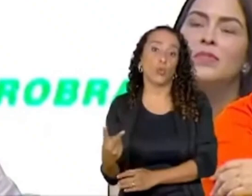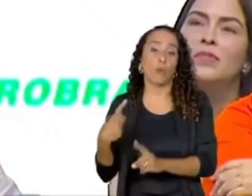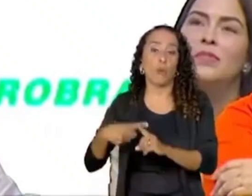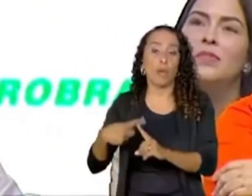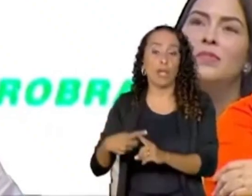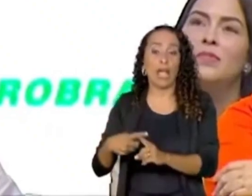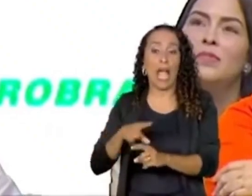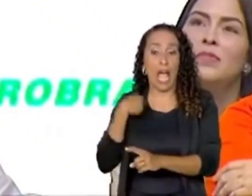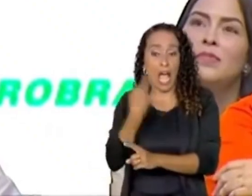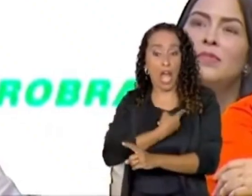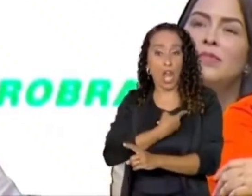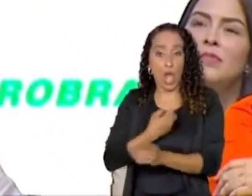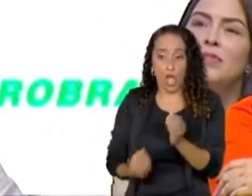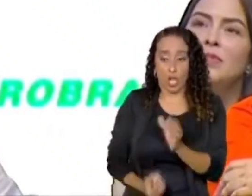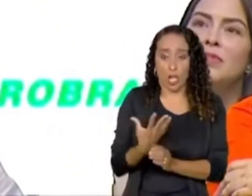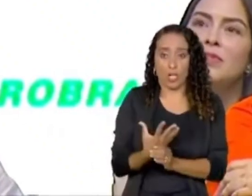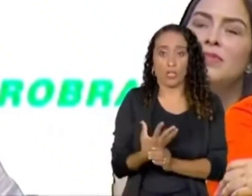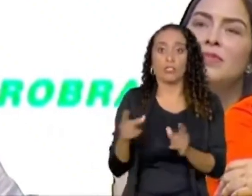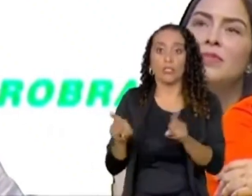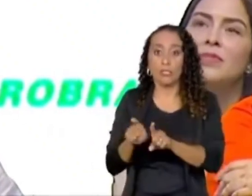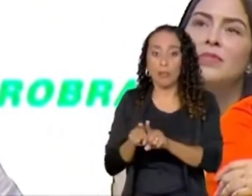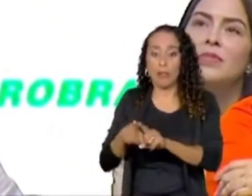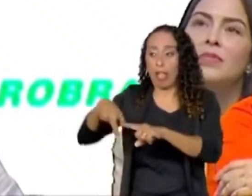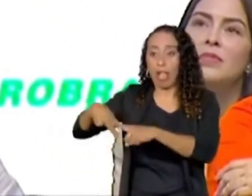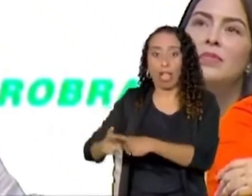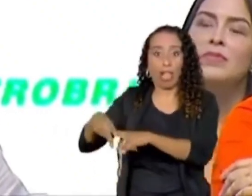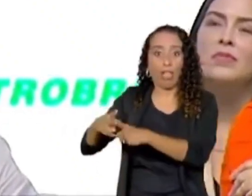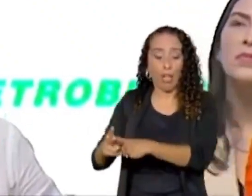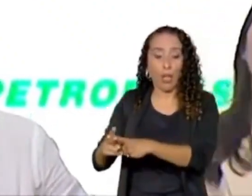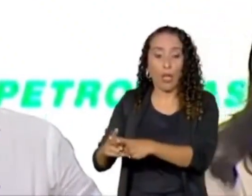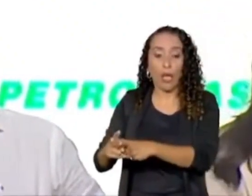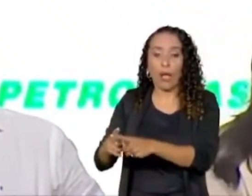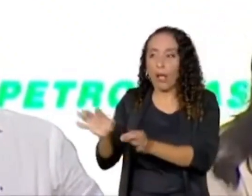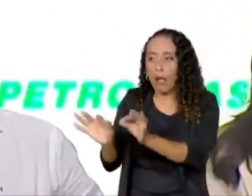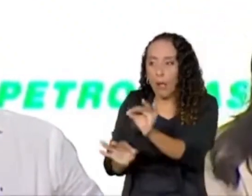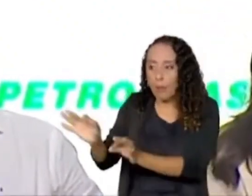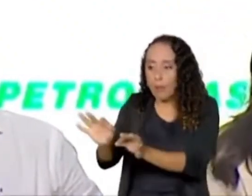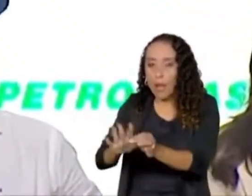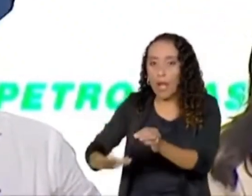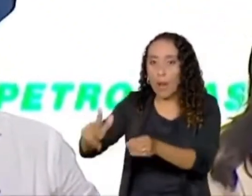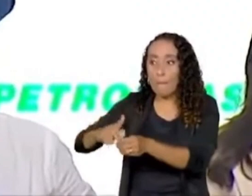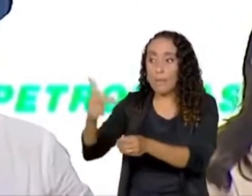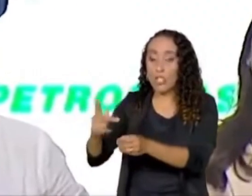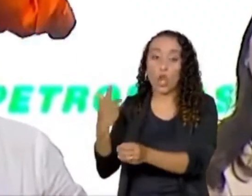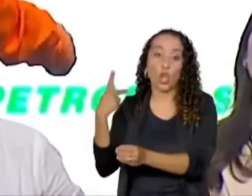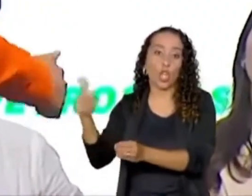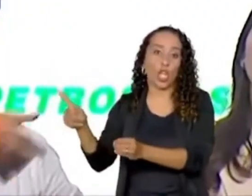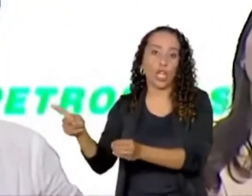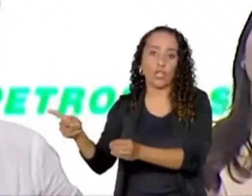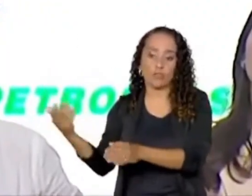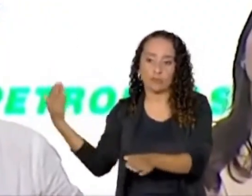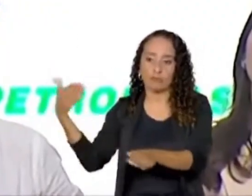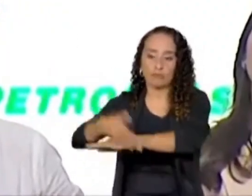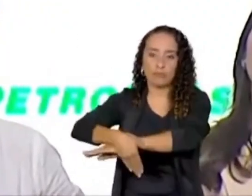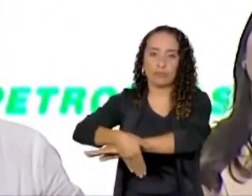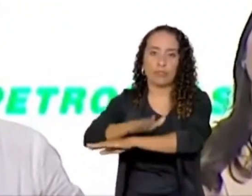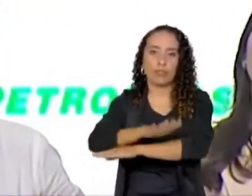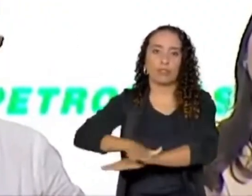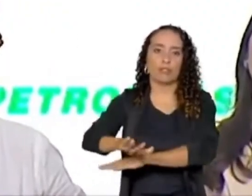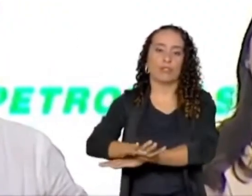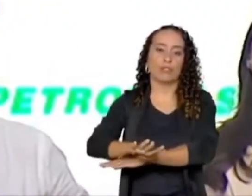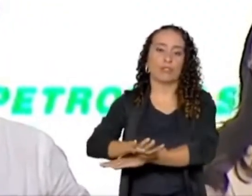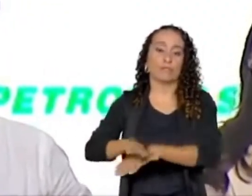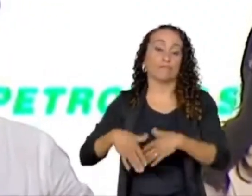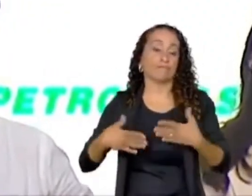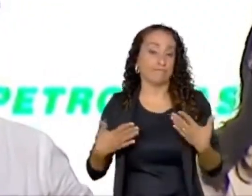que fazer a nossa e tinha que fazer um reparador para preparar o petróleo dele para entrar na nossa.